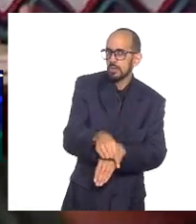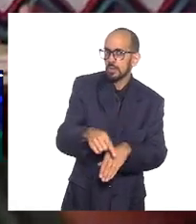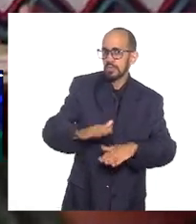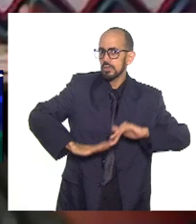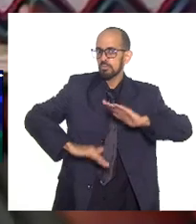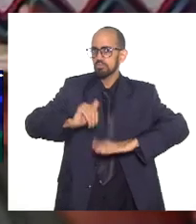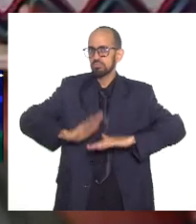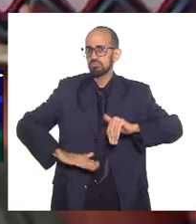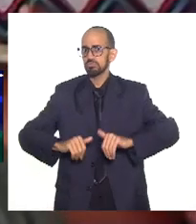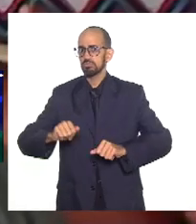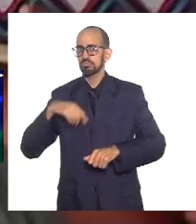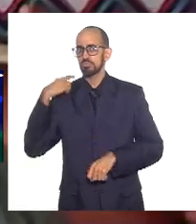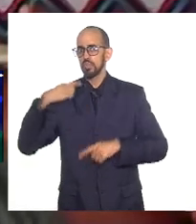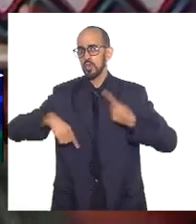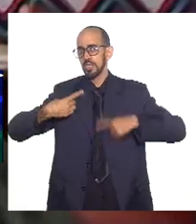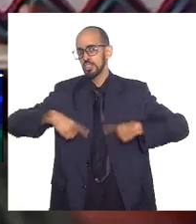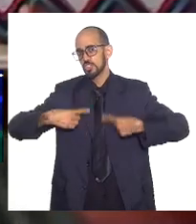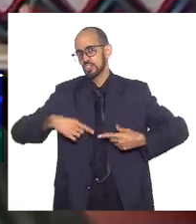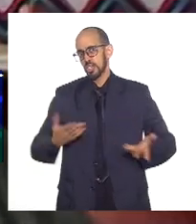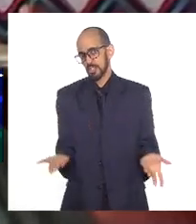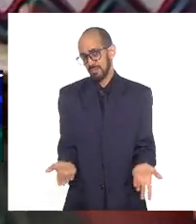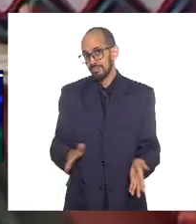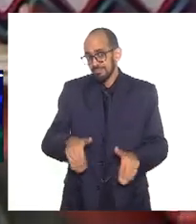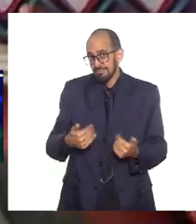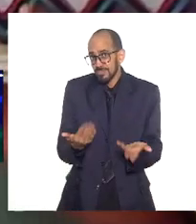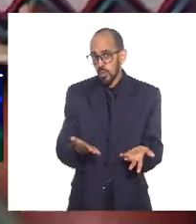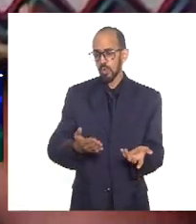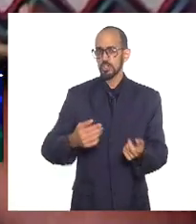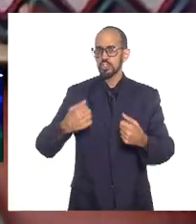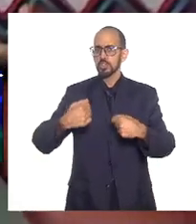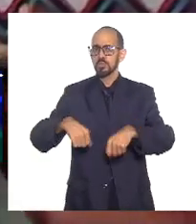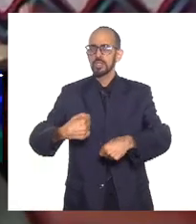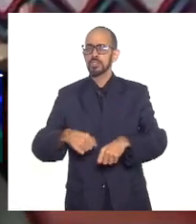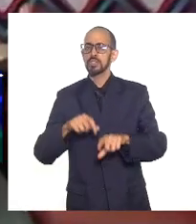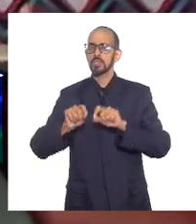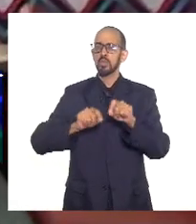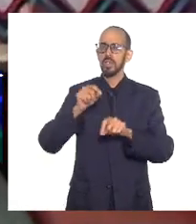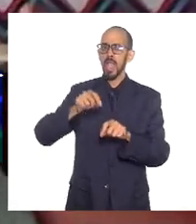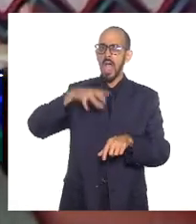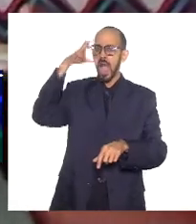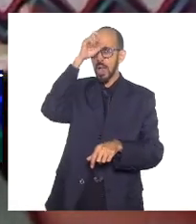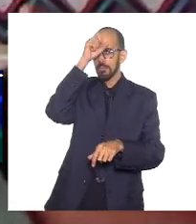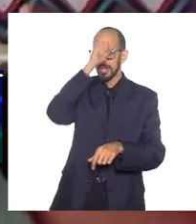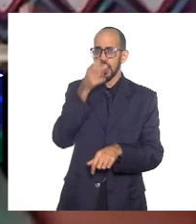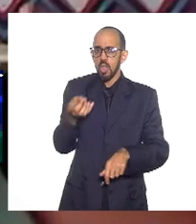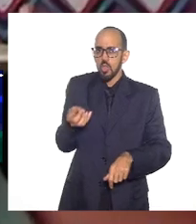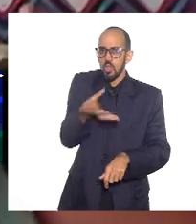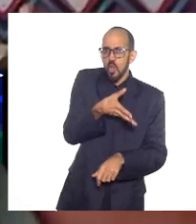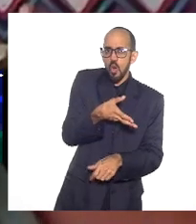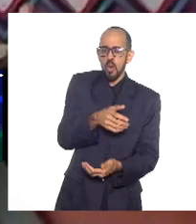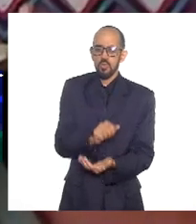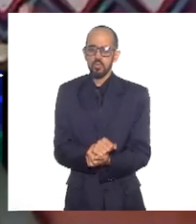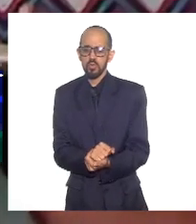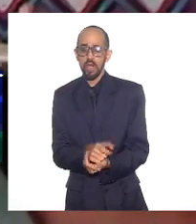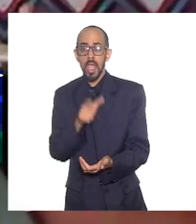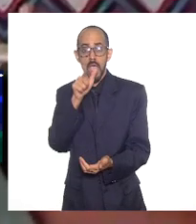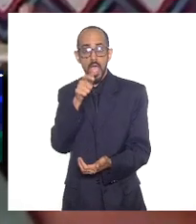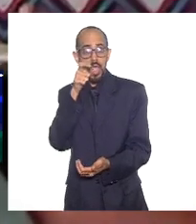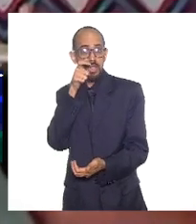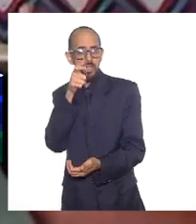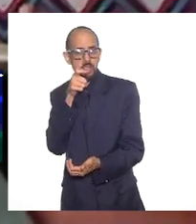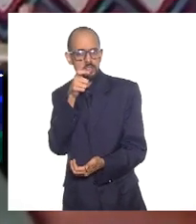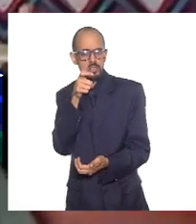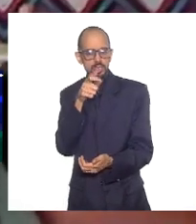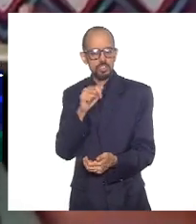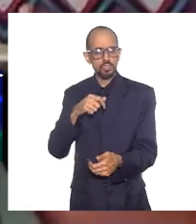política. Então, a gente precisa reaprender. Eu acho muito interessante quando, inclusive, o presidente dessa